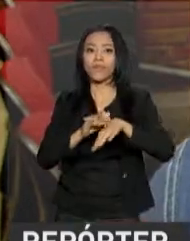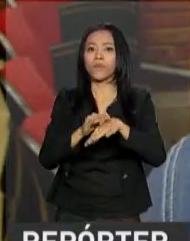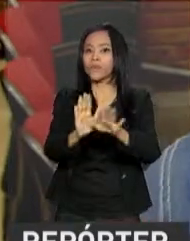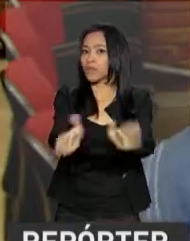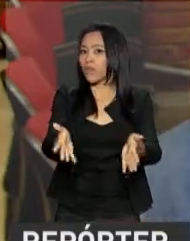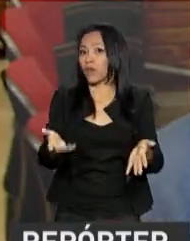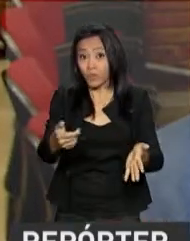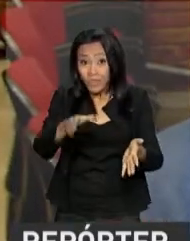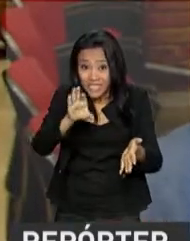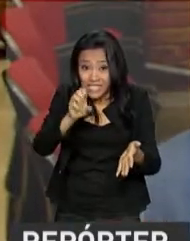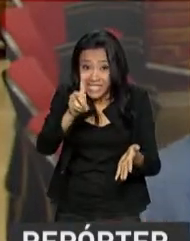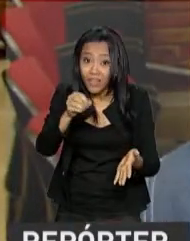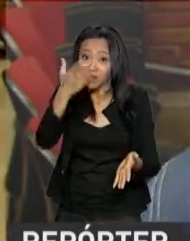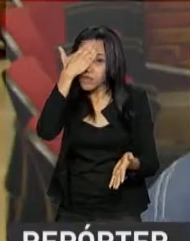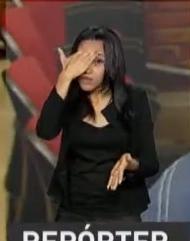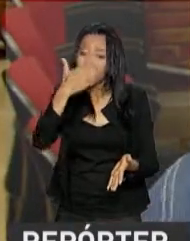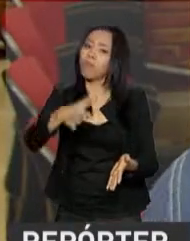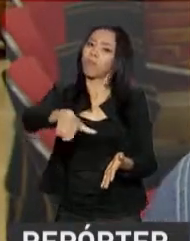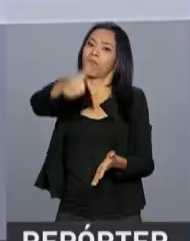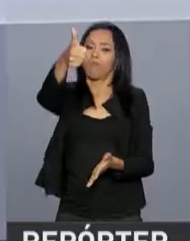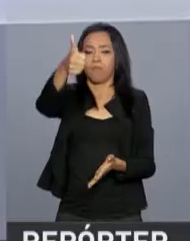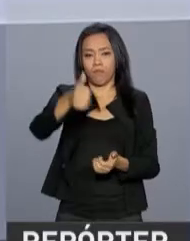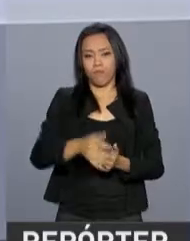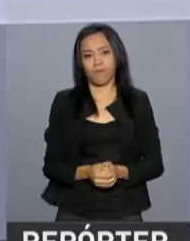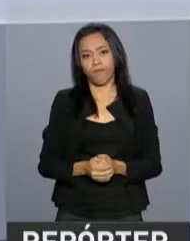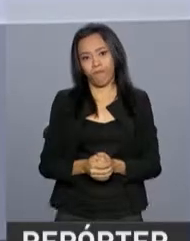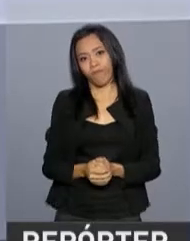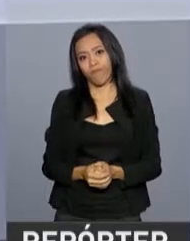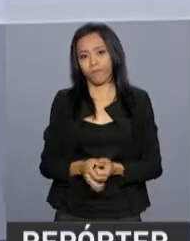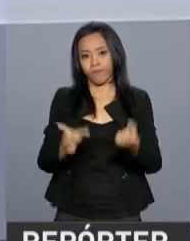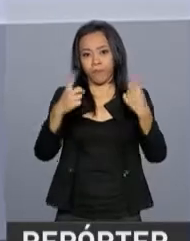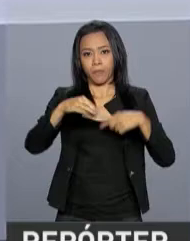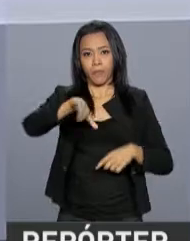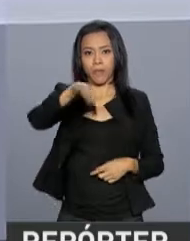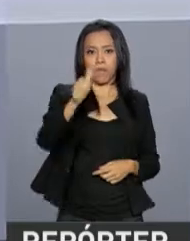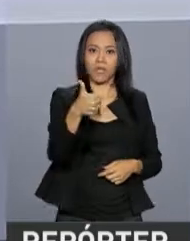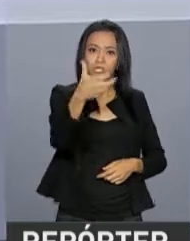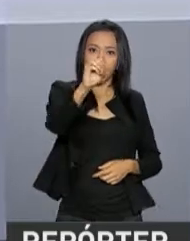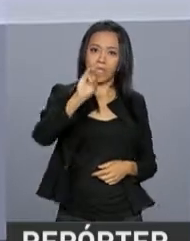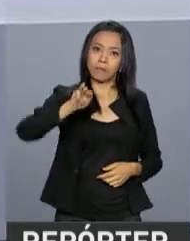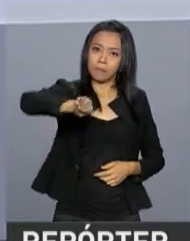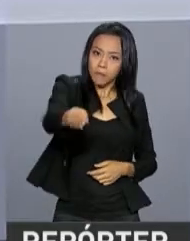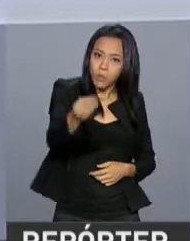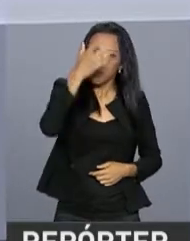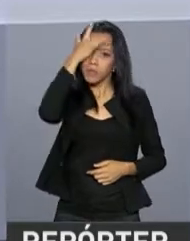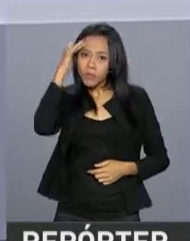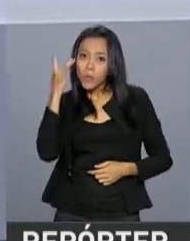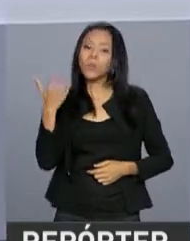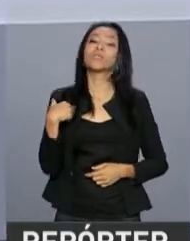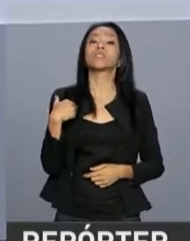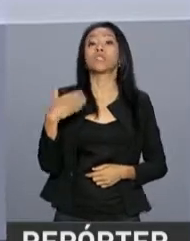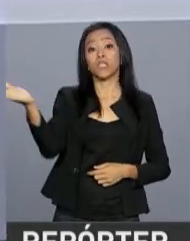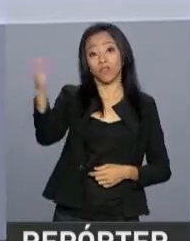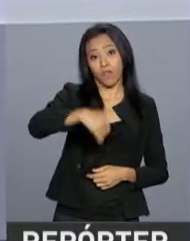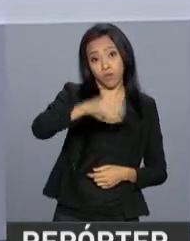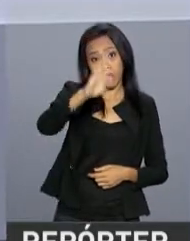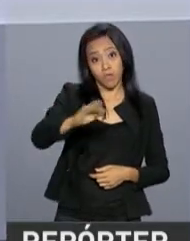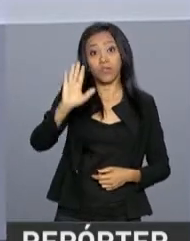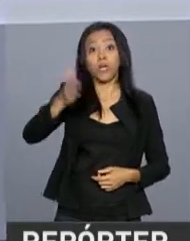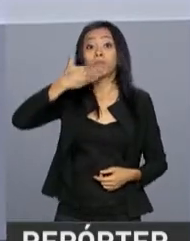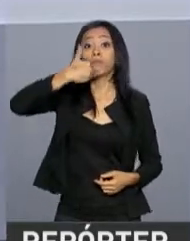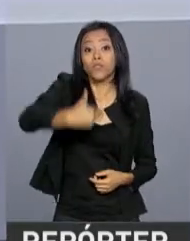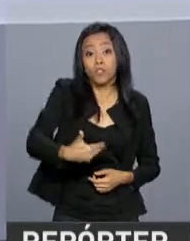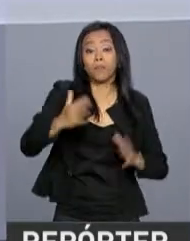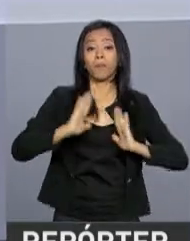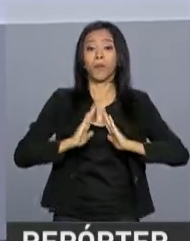quanto mais cedo souber melhor mais de 10 mil estrangeiros tiveram o pedido de refúgio aceito pelo